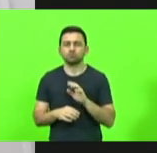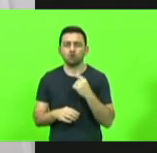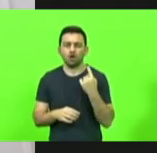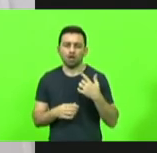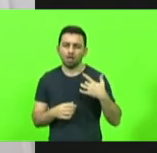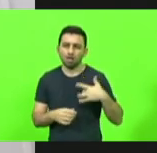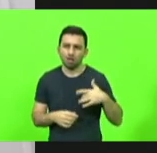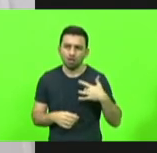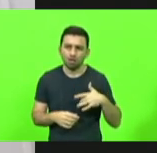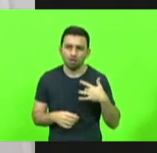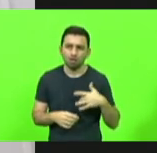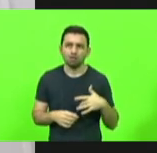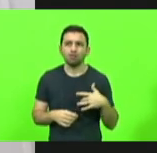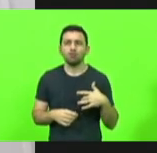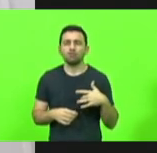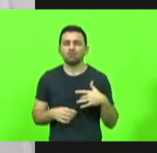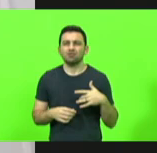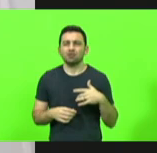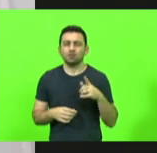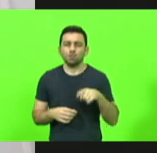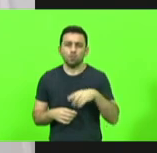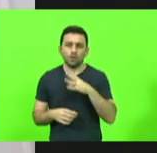o nosso conhecimento. E é